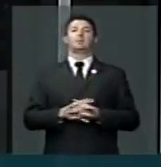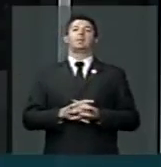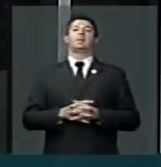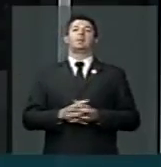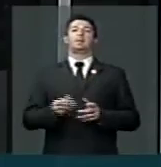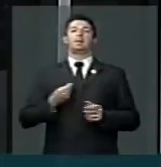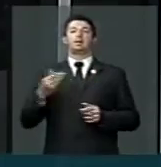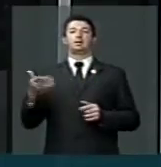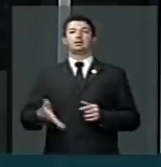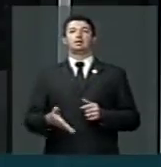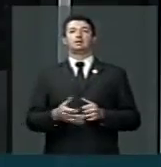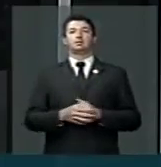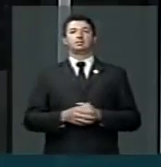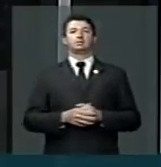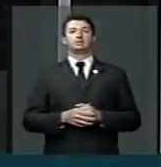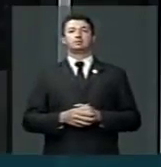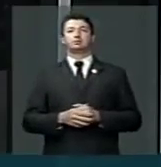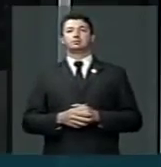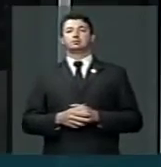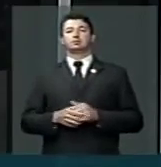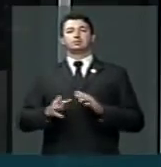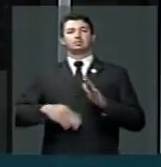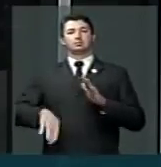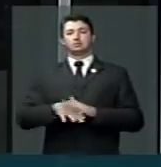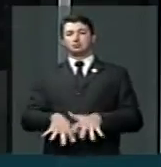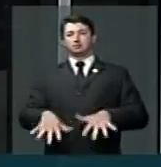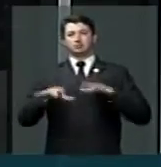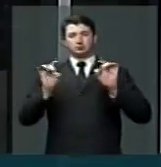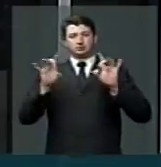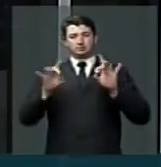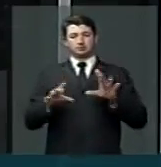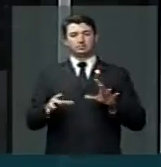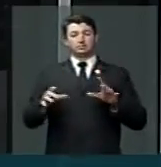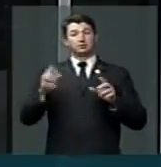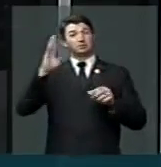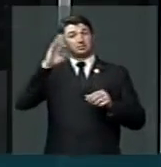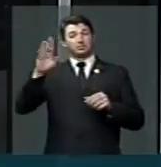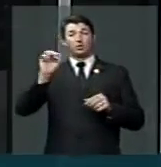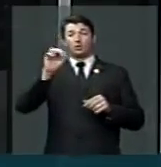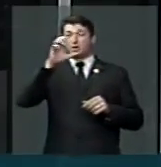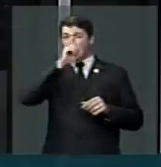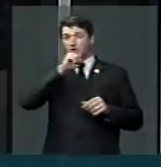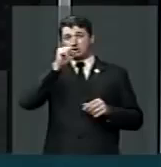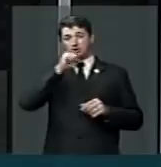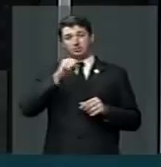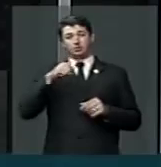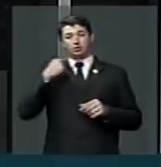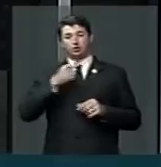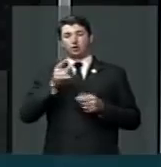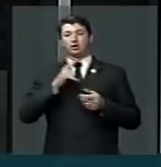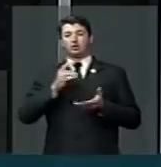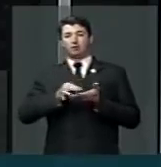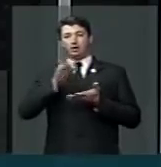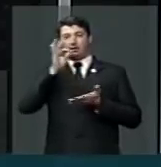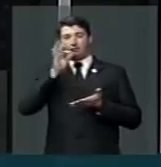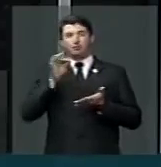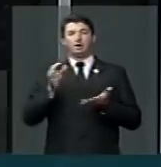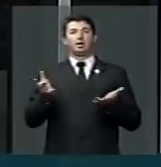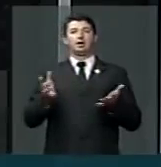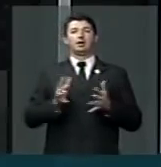participar de toda essa solenidade, principalmente no sábado, quando nós tomamos um café da manhã